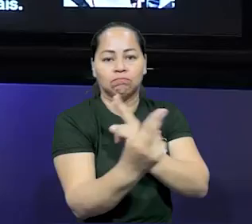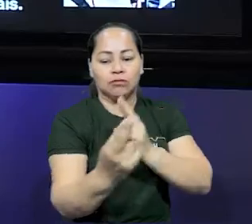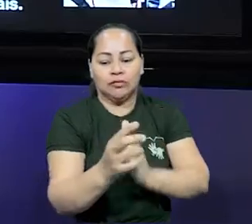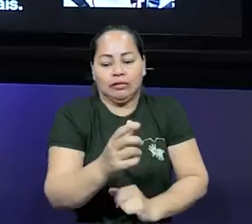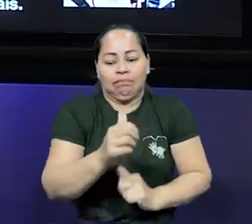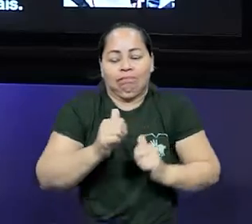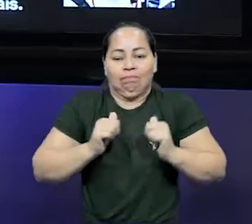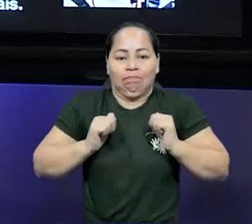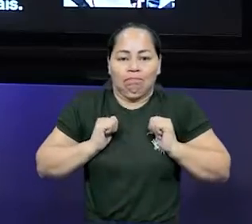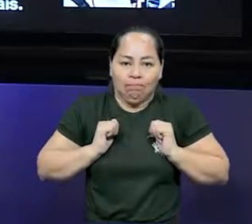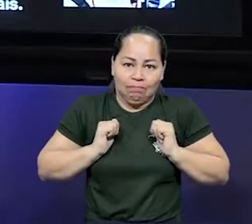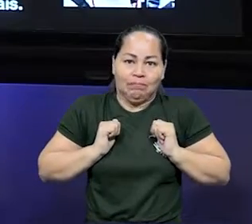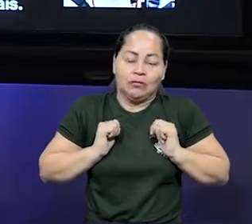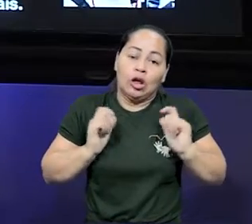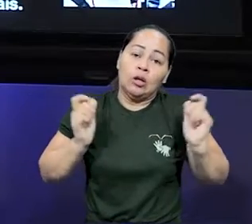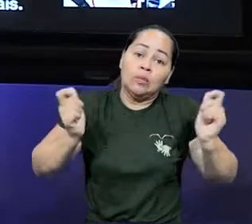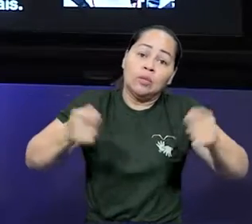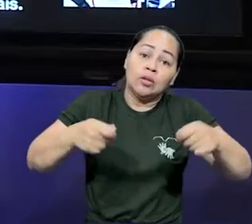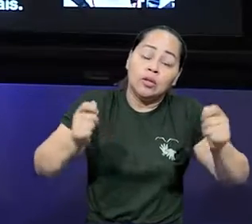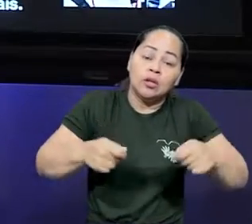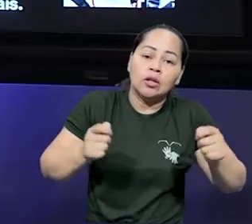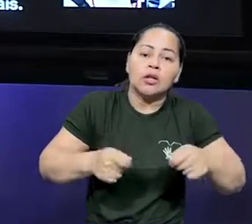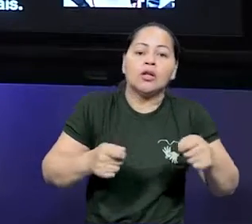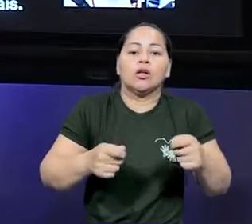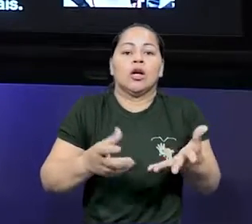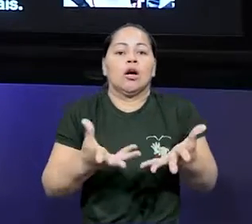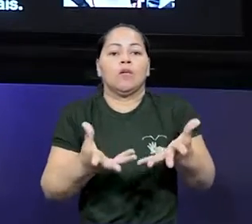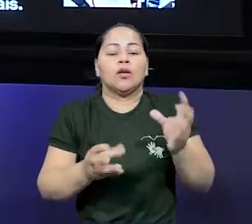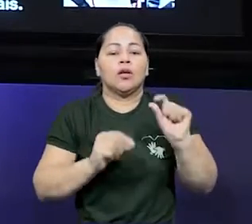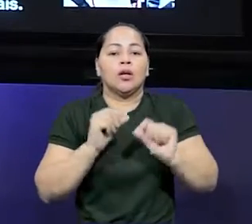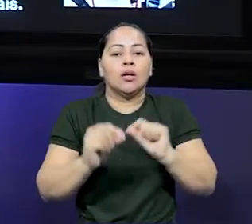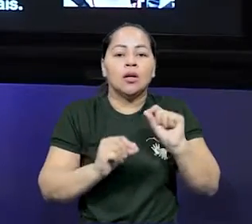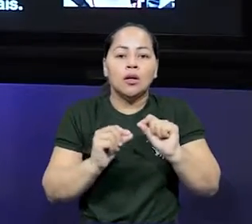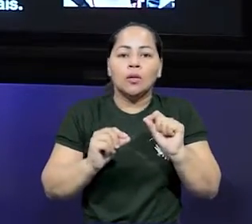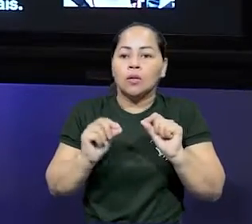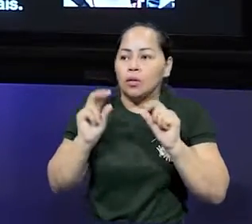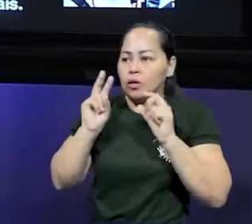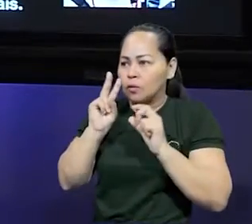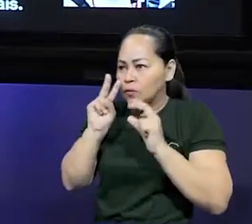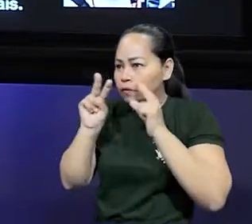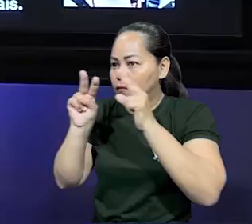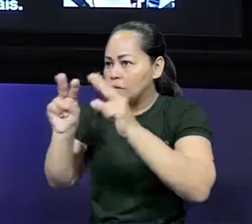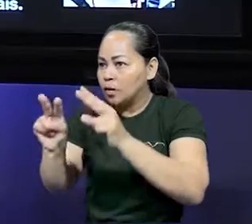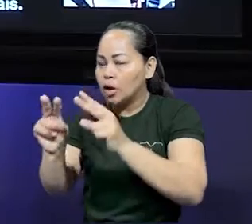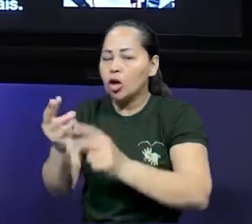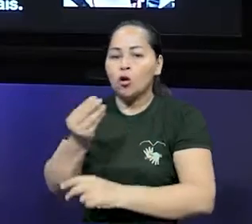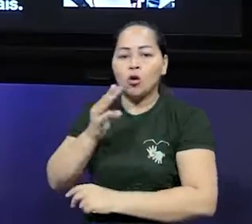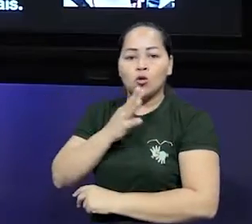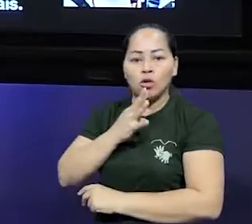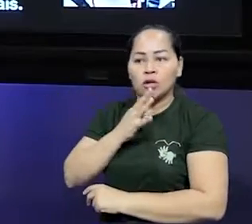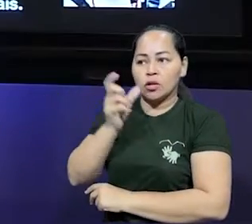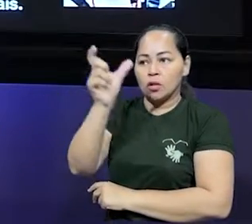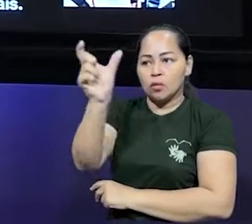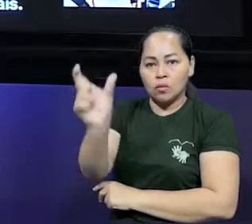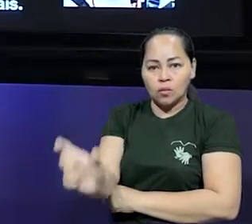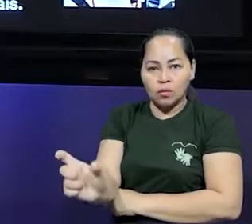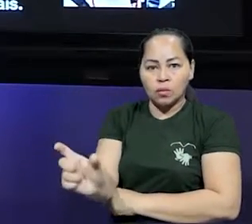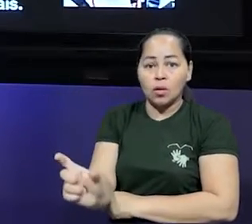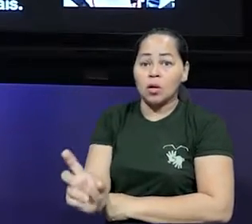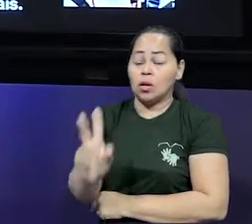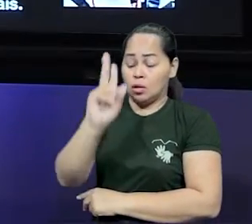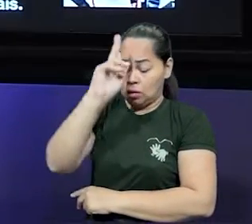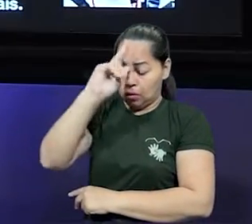intelectuais e possibilita maior conhecimento de si, dos outros, da vida e do universo. Esse é o momento em que há